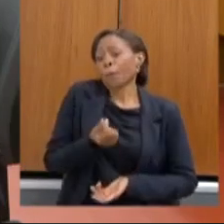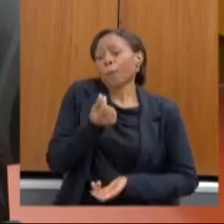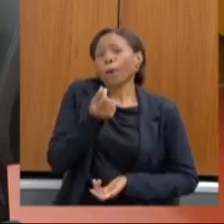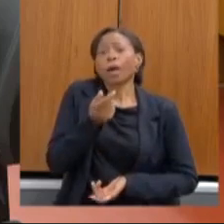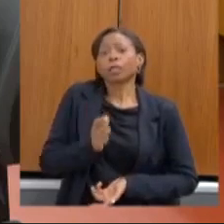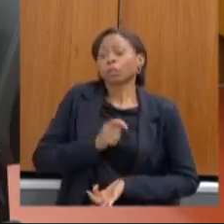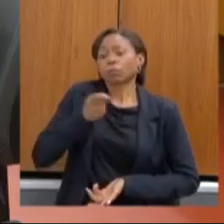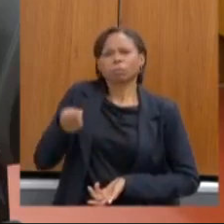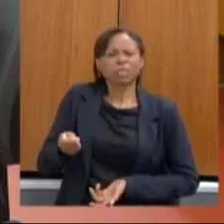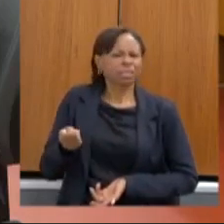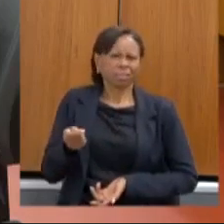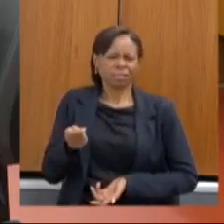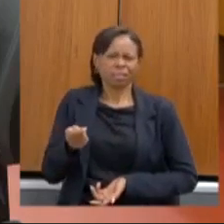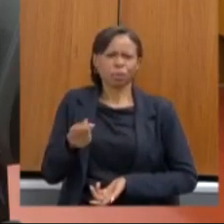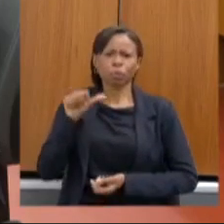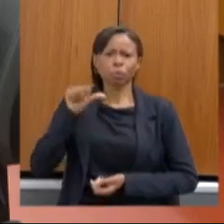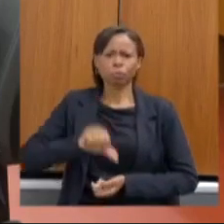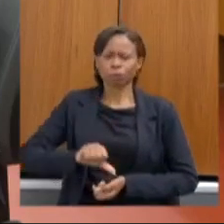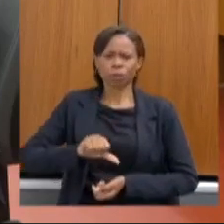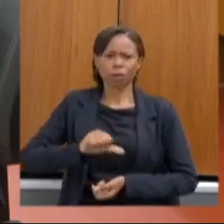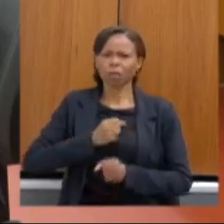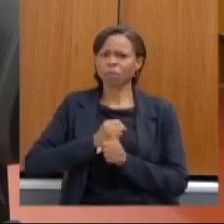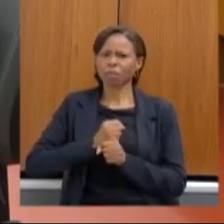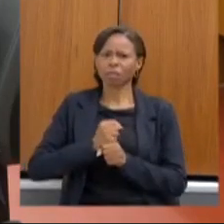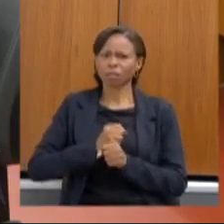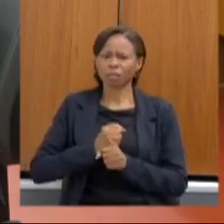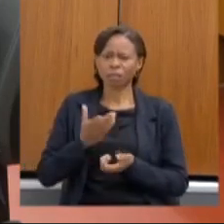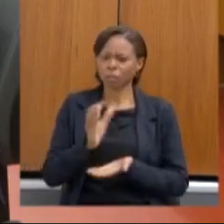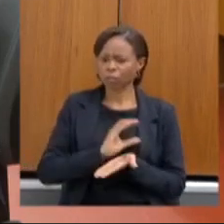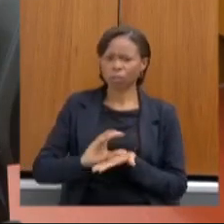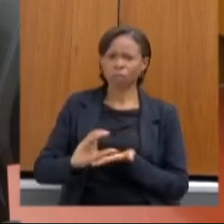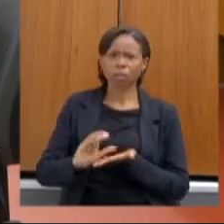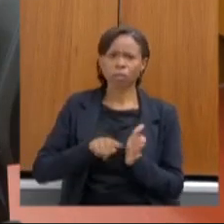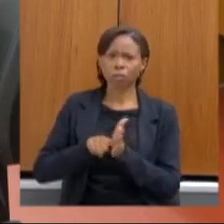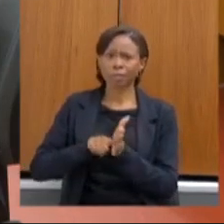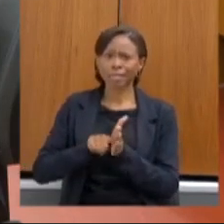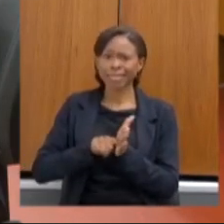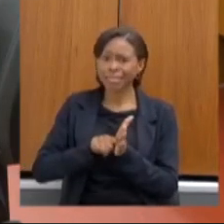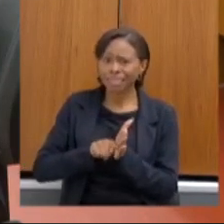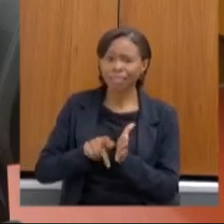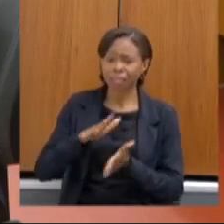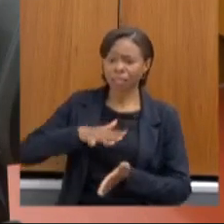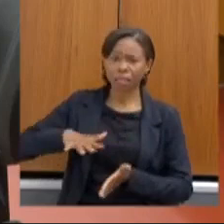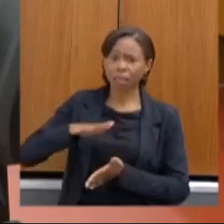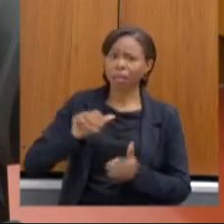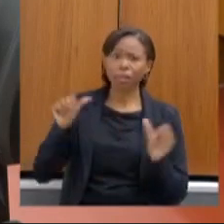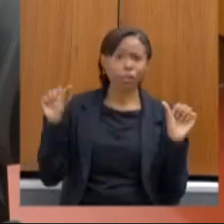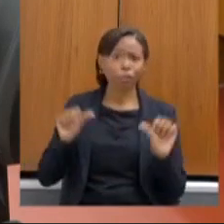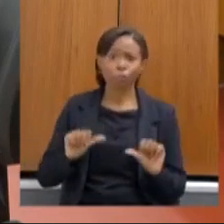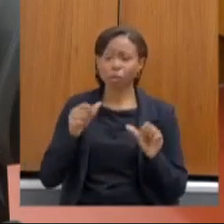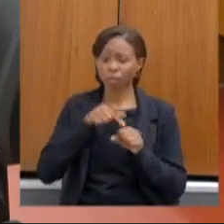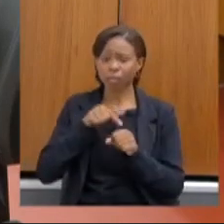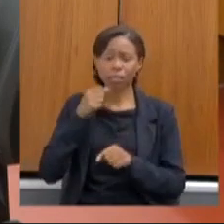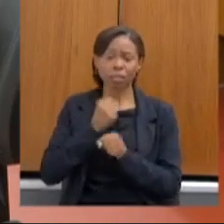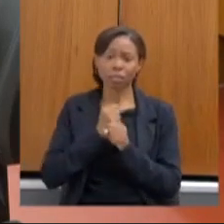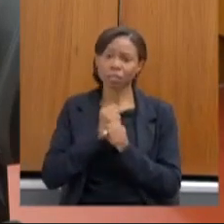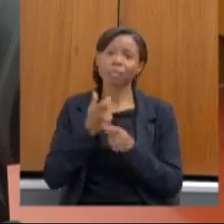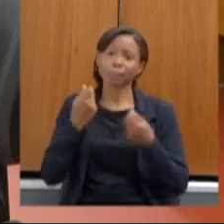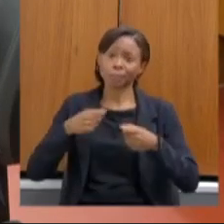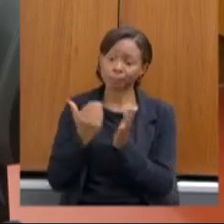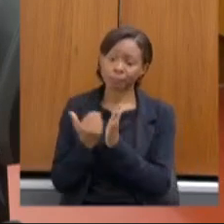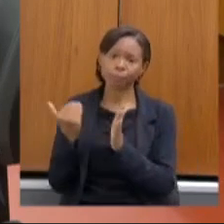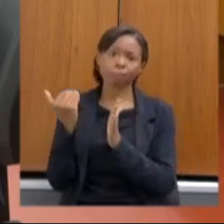execução da pesquisa no estado no ano que nós deveríamos ter aumentado o investimento em pesquisa Então esse é um ponto